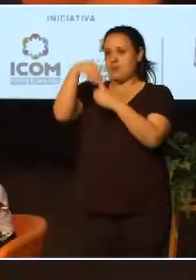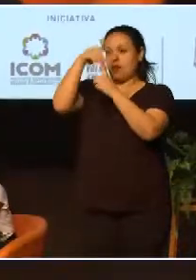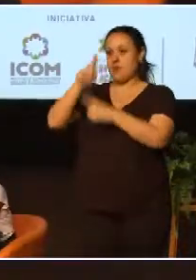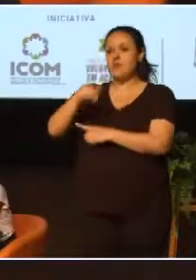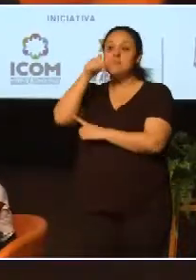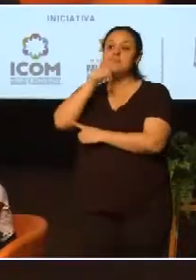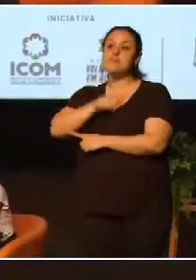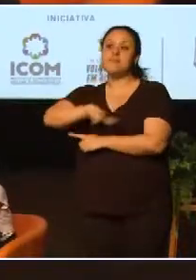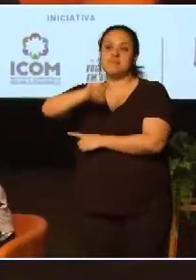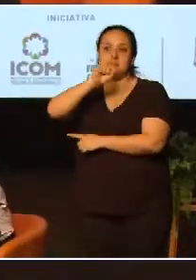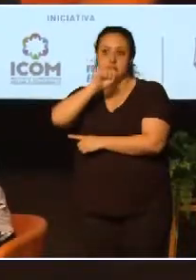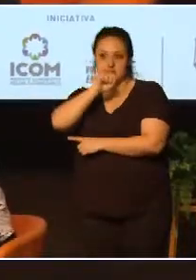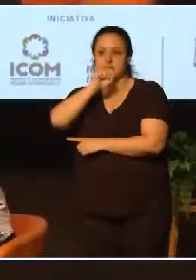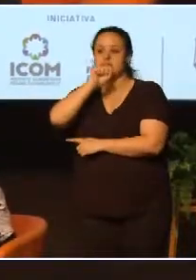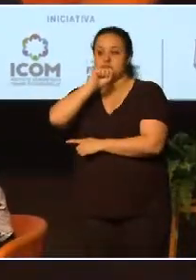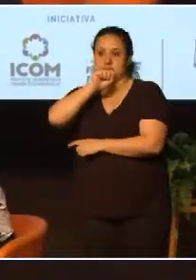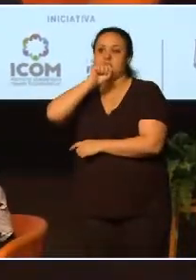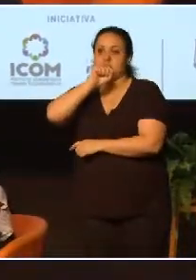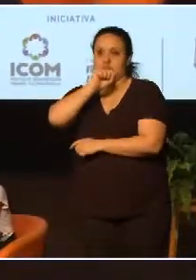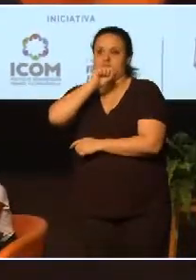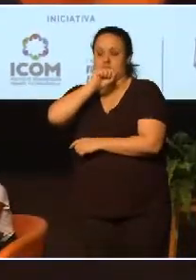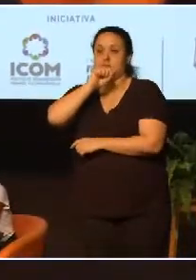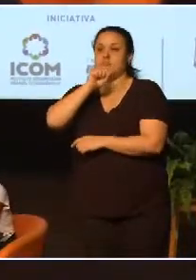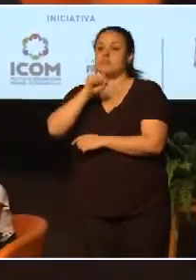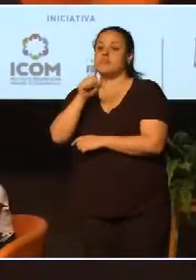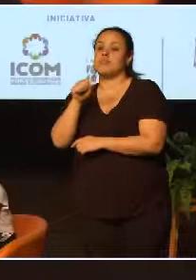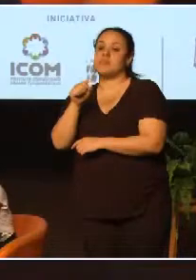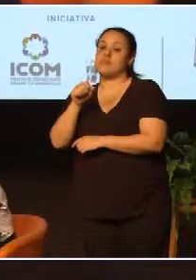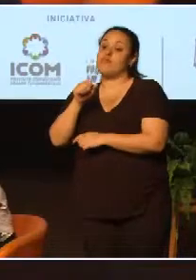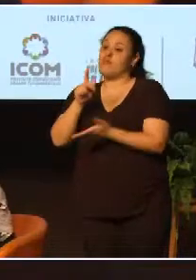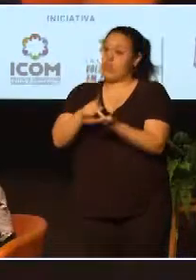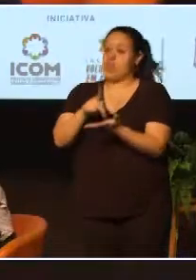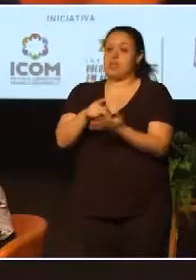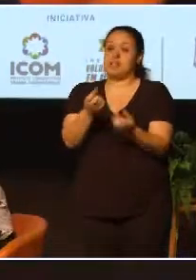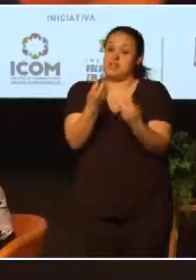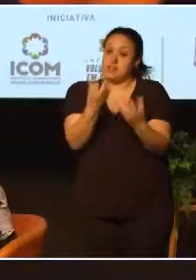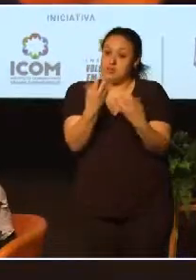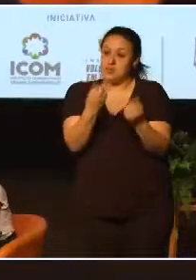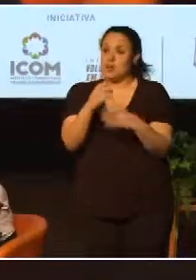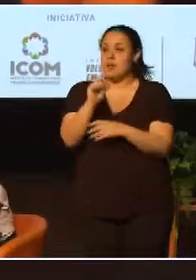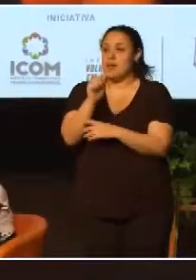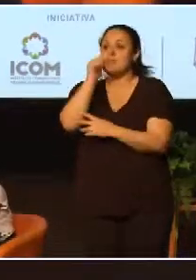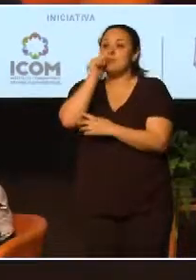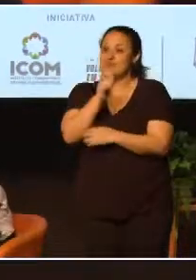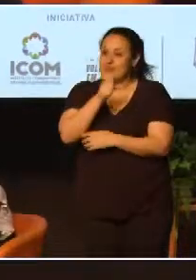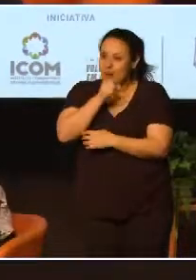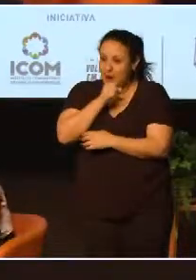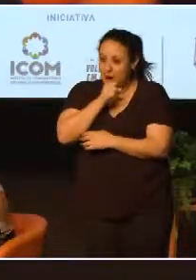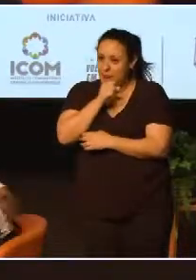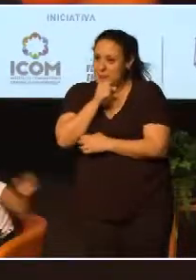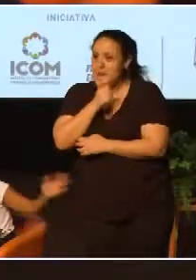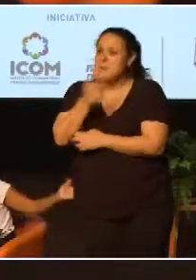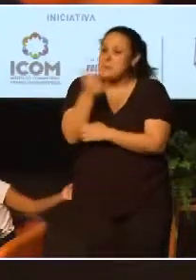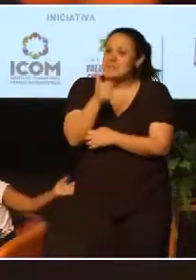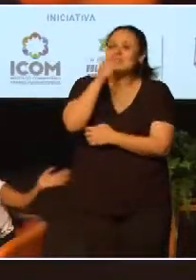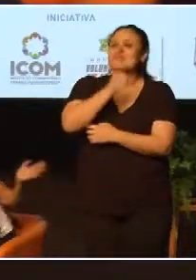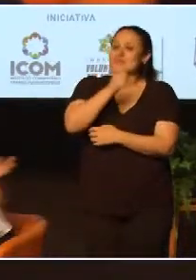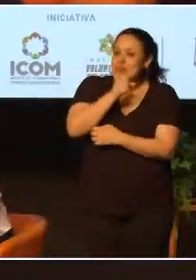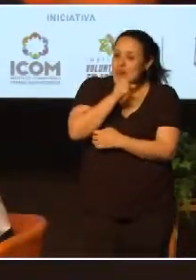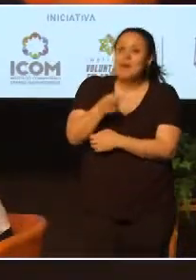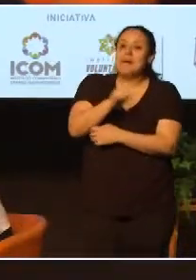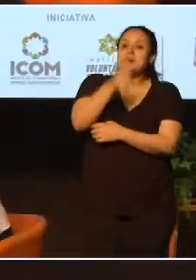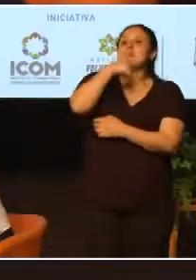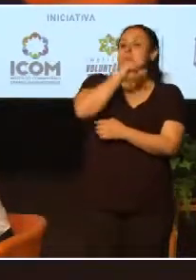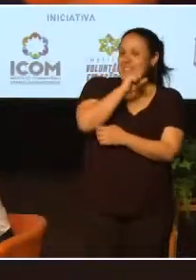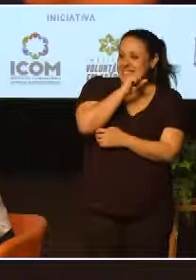as donas, né, de casa. Eu fui educada por bisavó, por avó e por mãe. E hoje eu tenho uma filha, então pensa, são muitas gerações